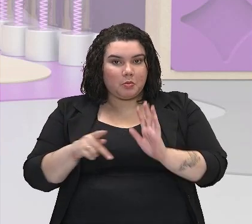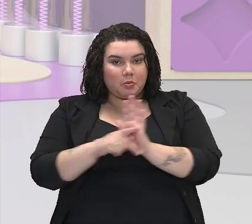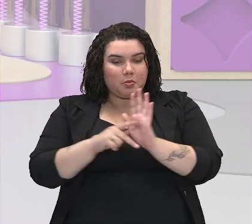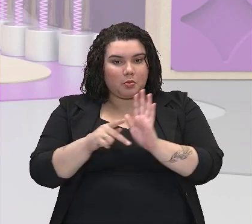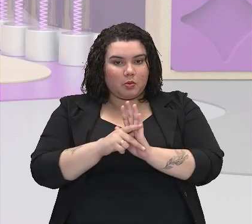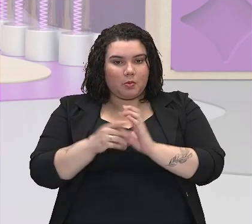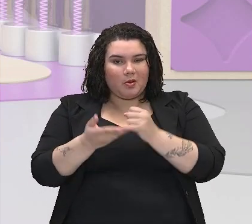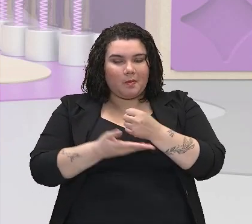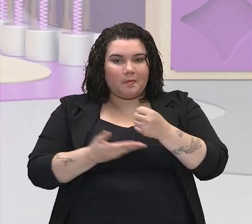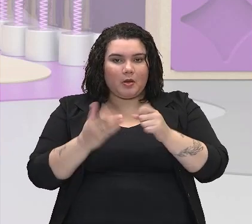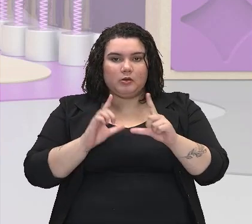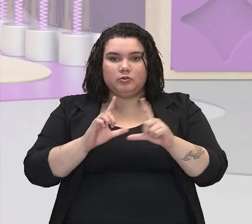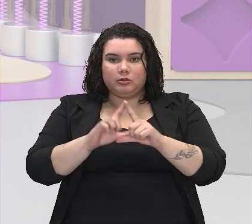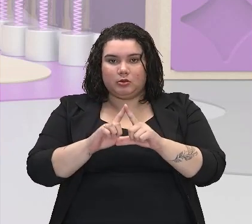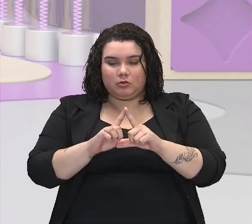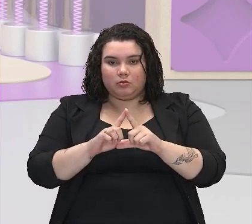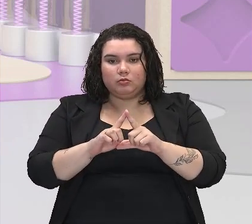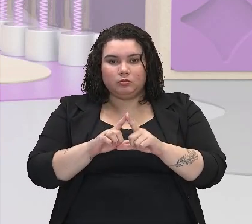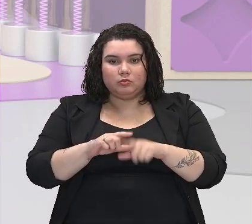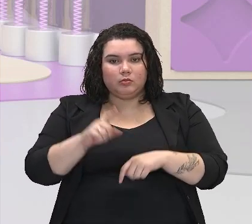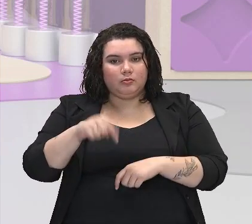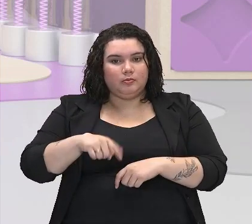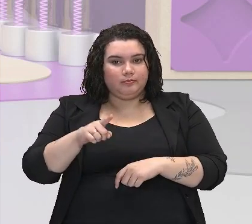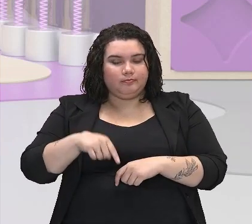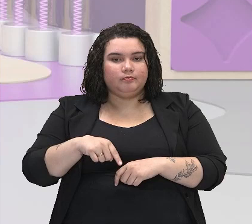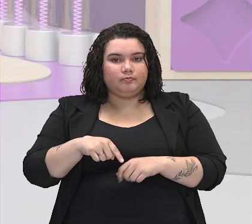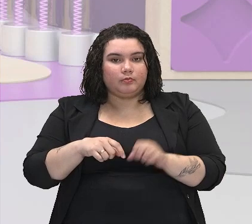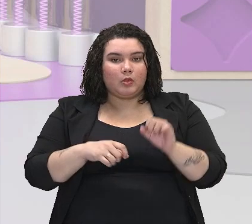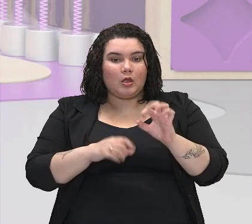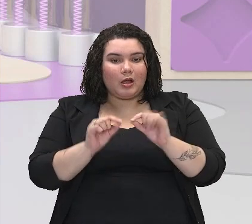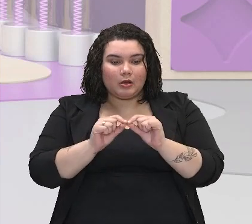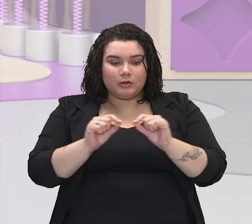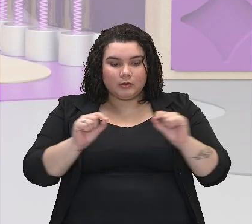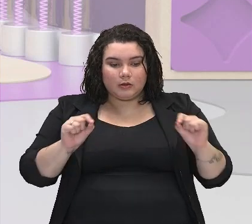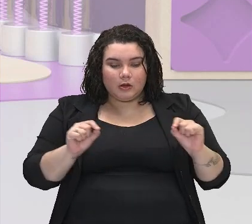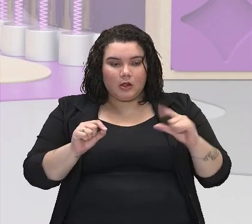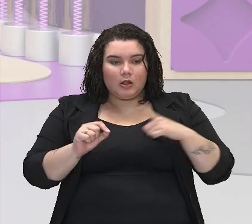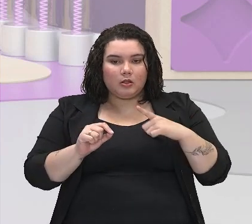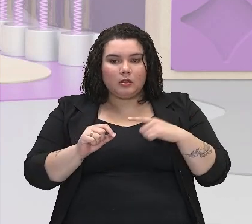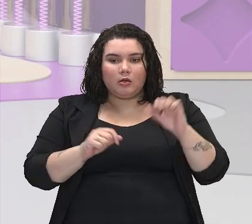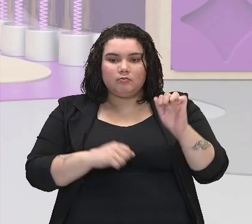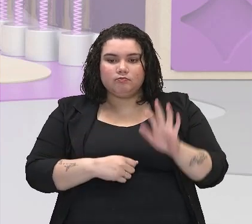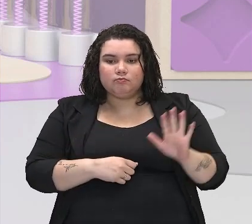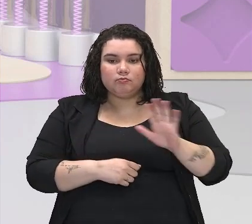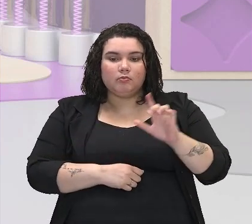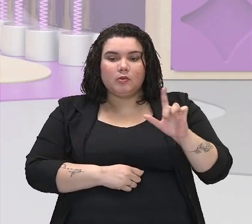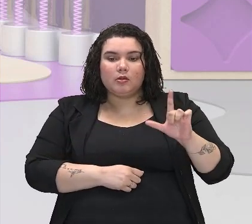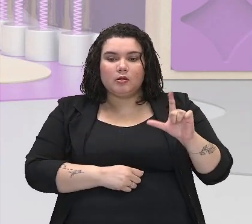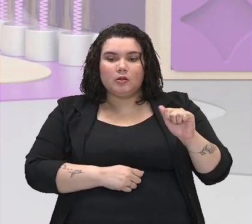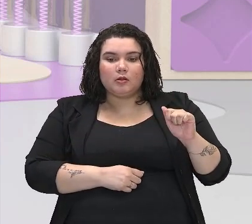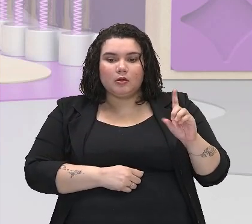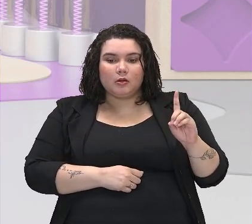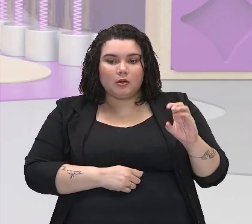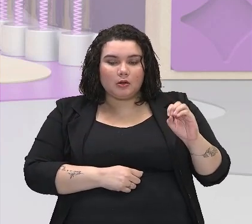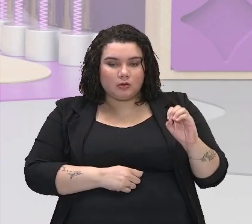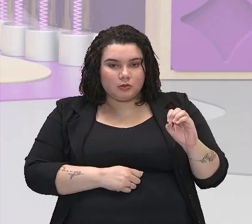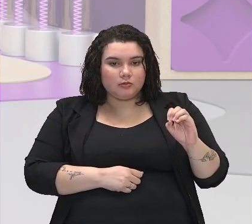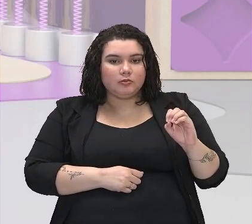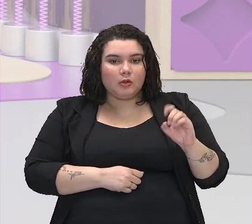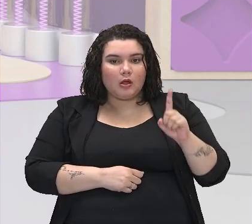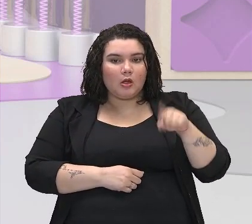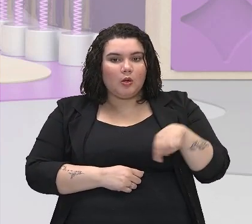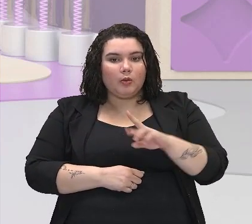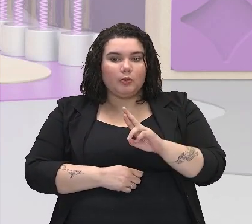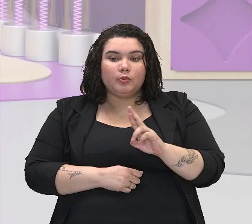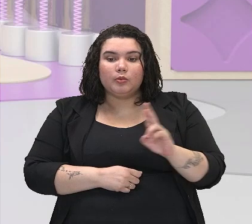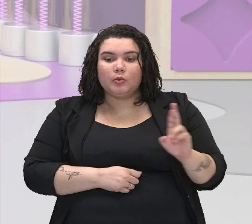que é a base do triângulo, aquele lado, né? Esse segmento ele forma o lado do triângulo, né, que nós estamos aqui embaixo, que nós chamamos